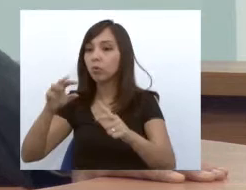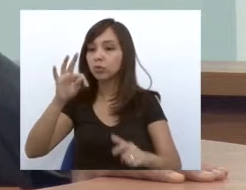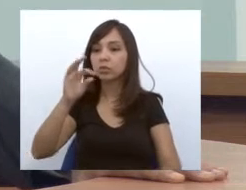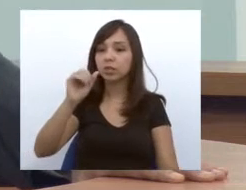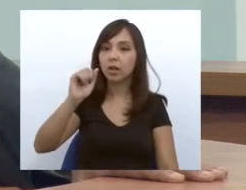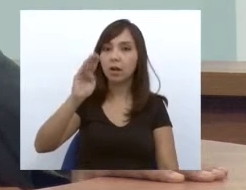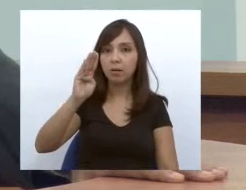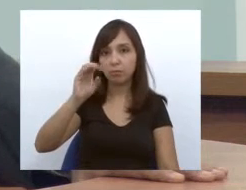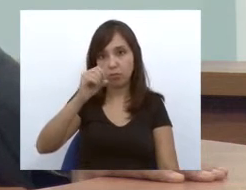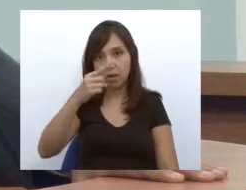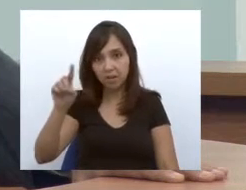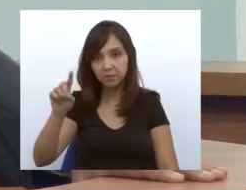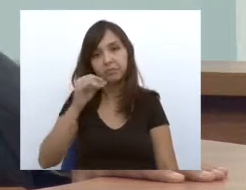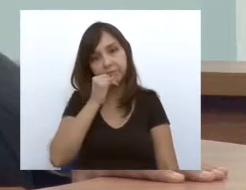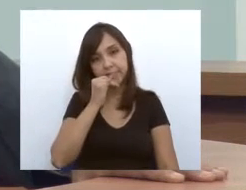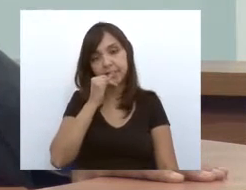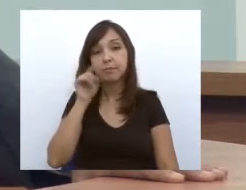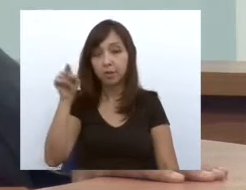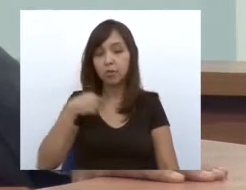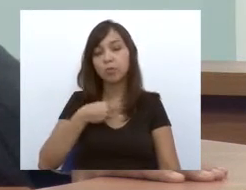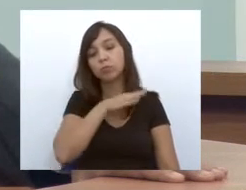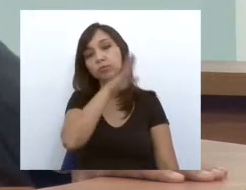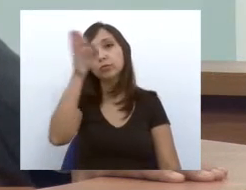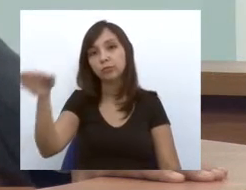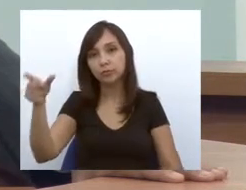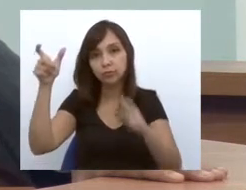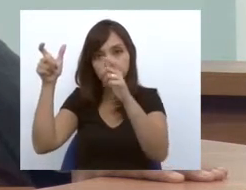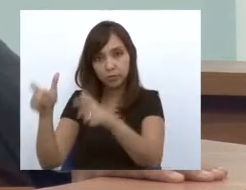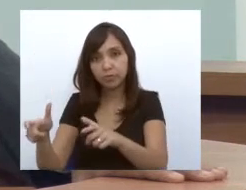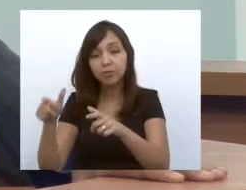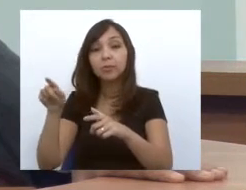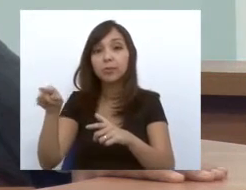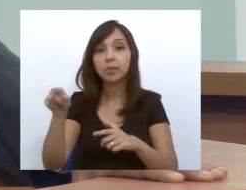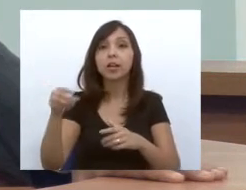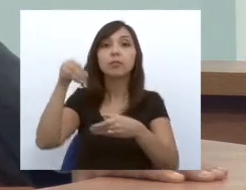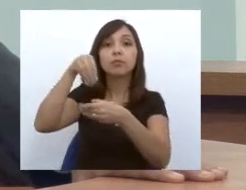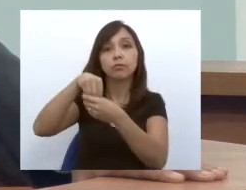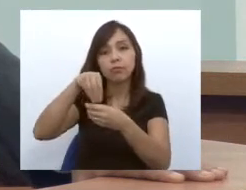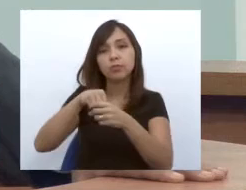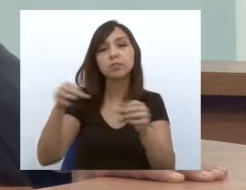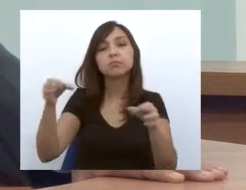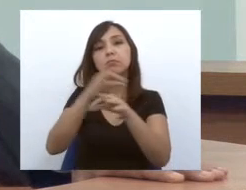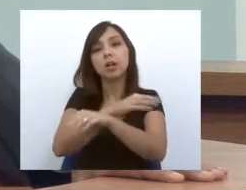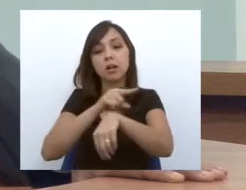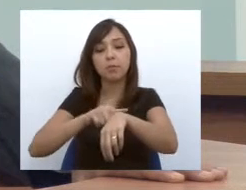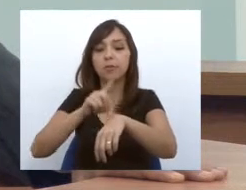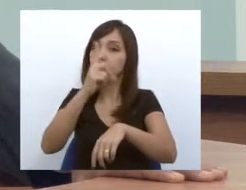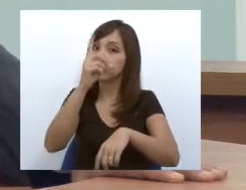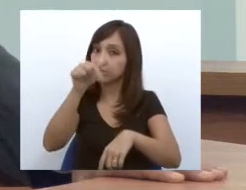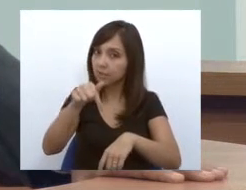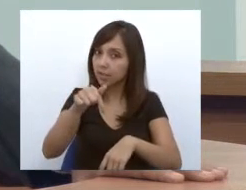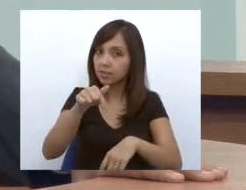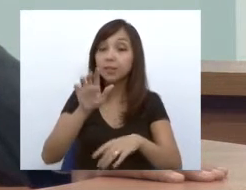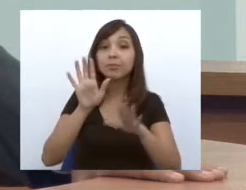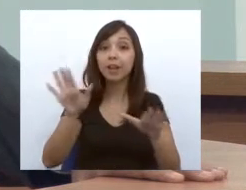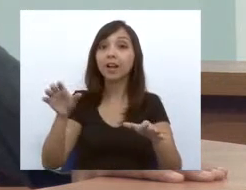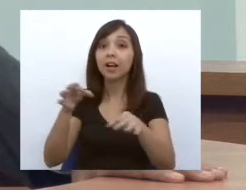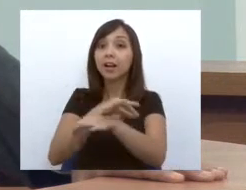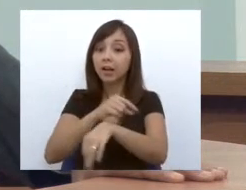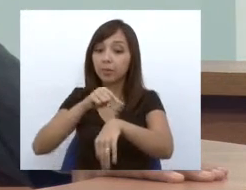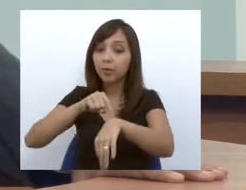Taboão, por exemplo, eu estive por lá, a votação terminaria às 17. Lá